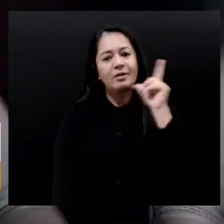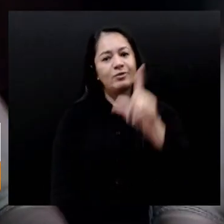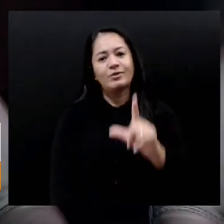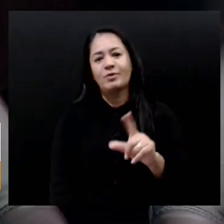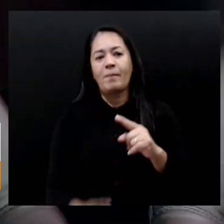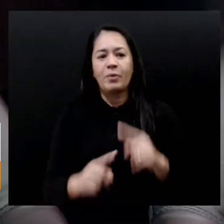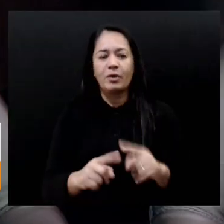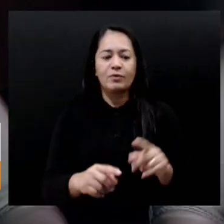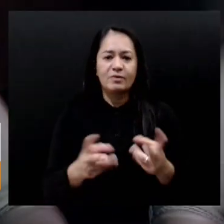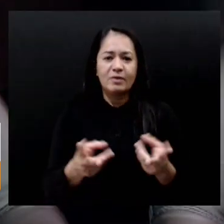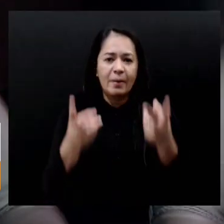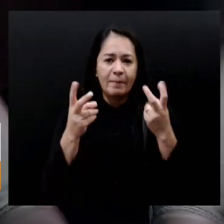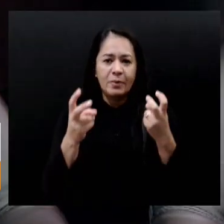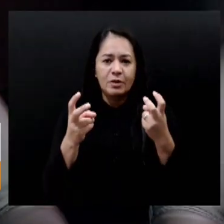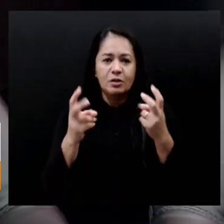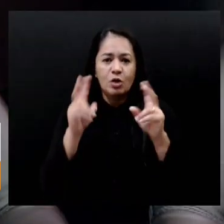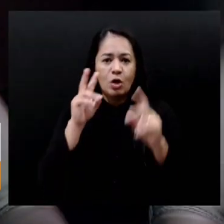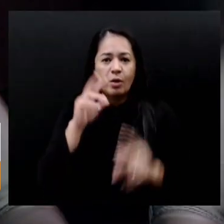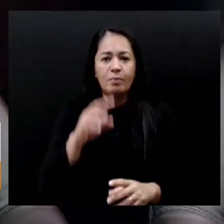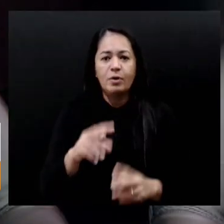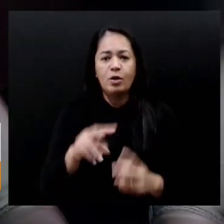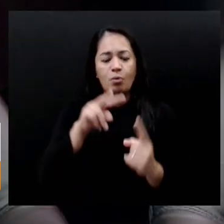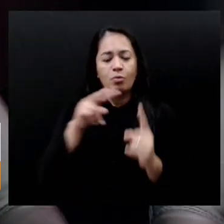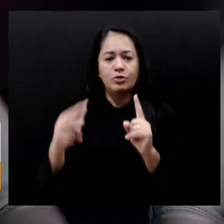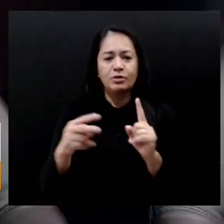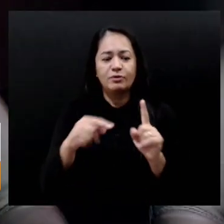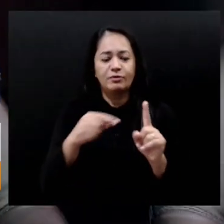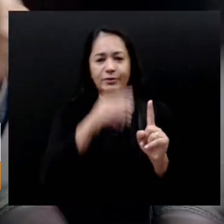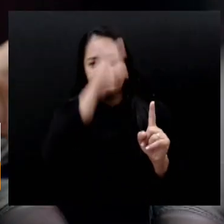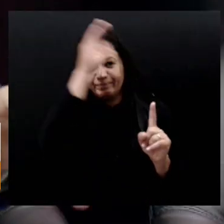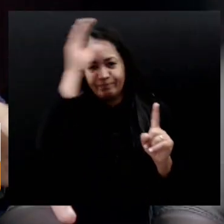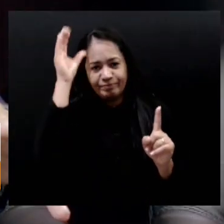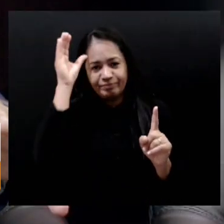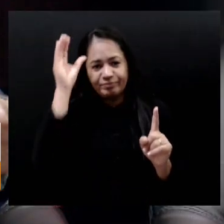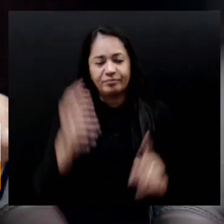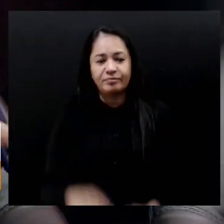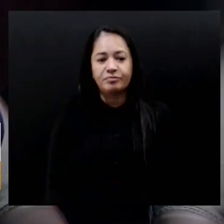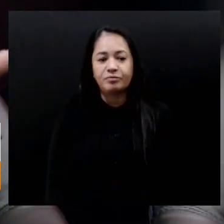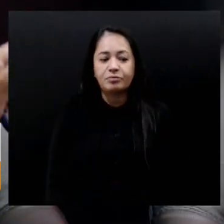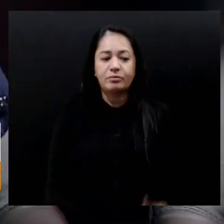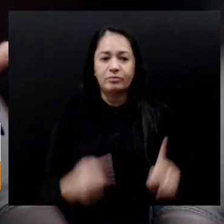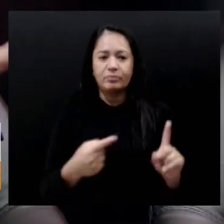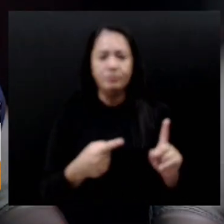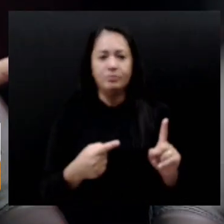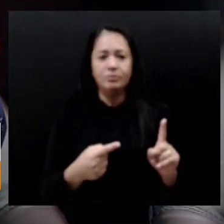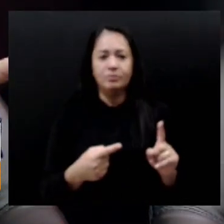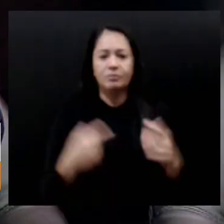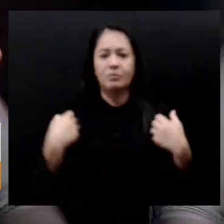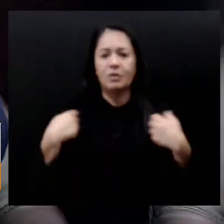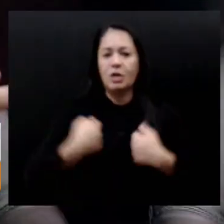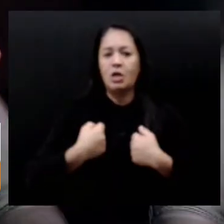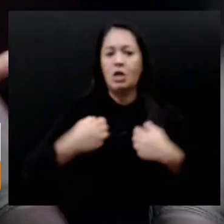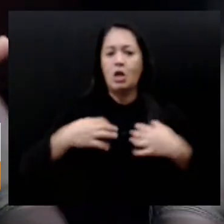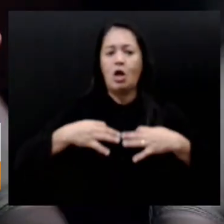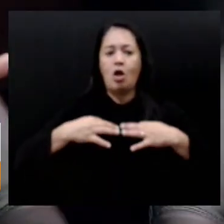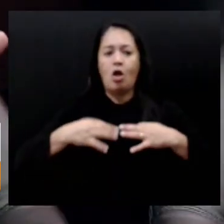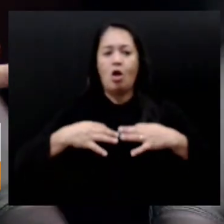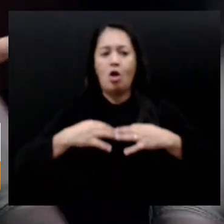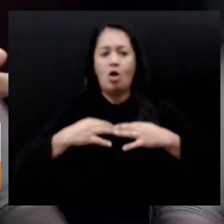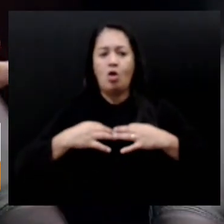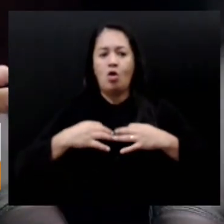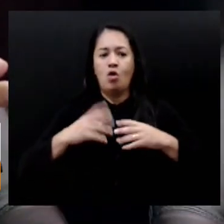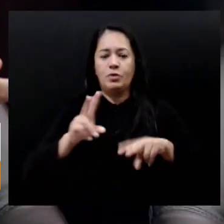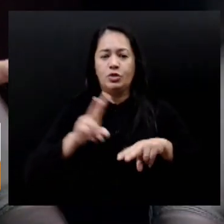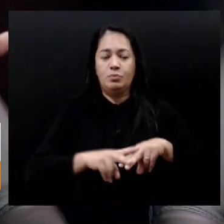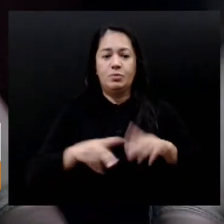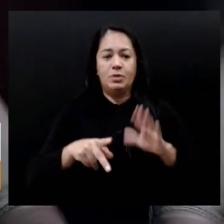pelos olhos daquele que está sendo acusado. O que está sendo acusado está lá, aquela roupa de presidiário, ele já está marginalizado. A tendência é a gente querer ele preso